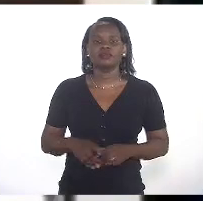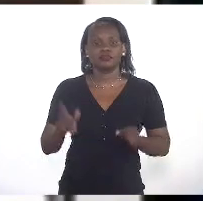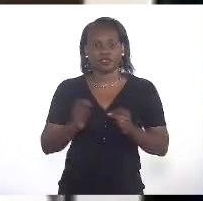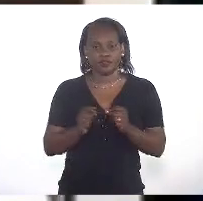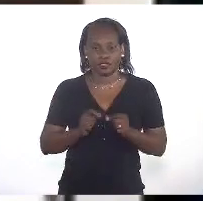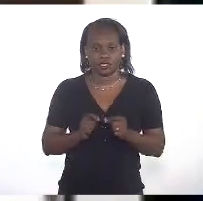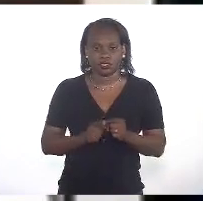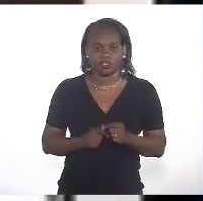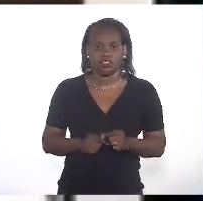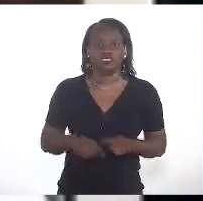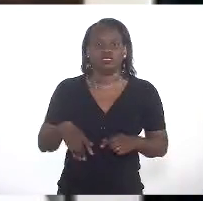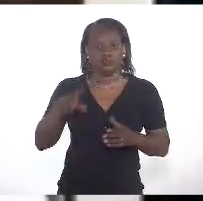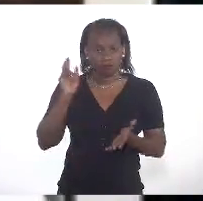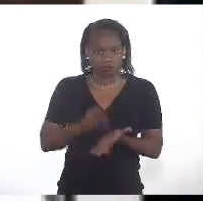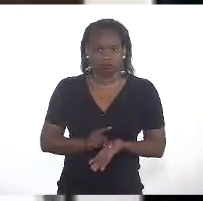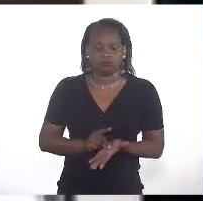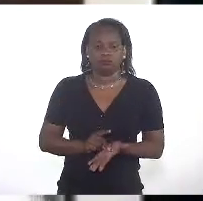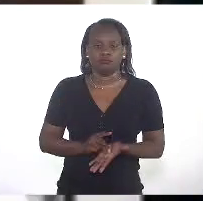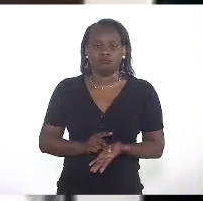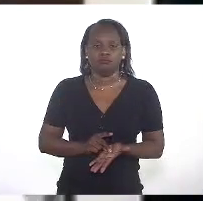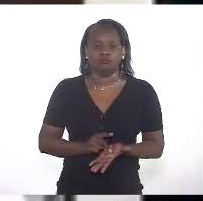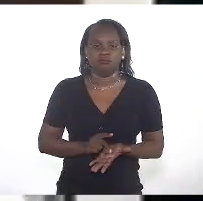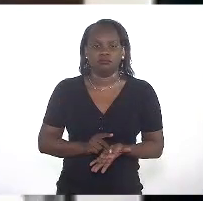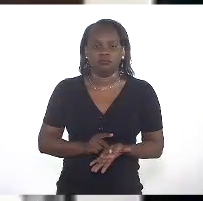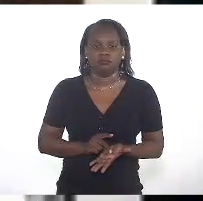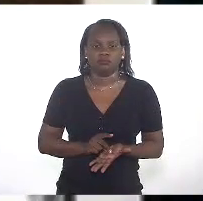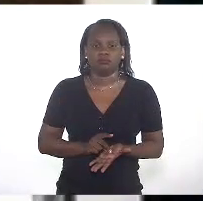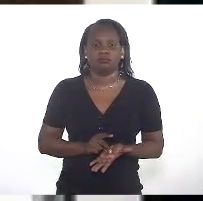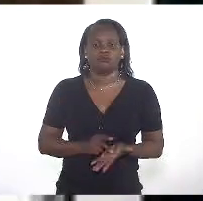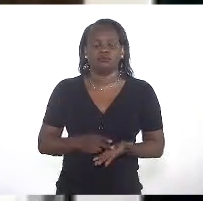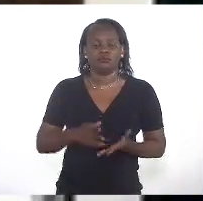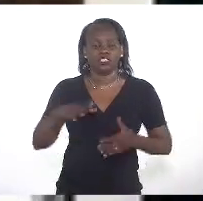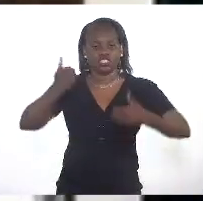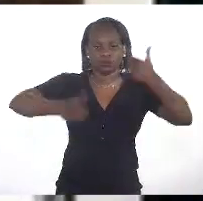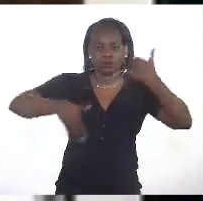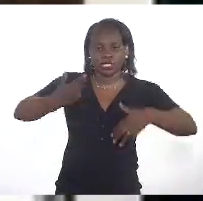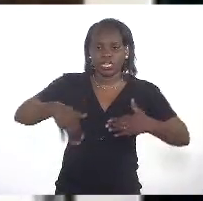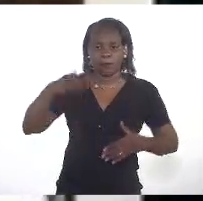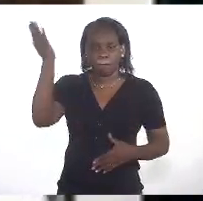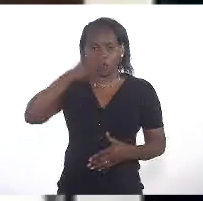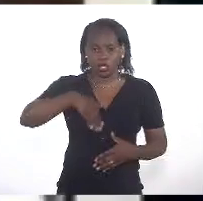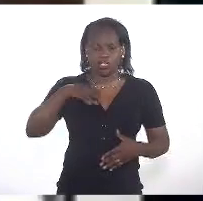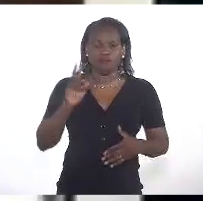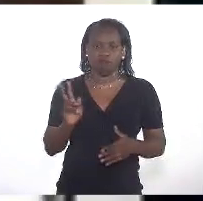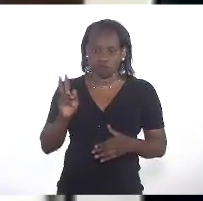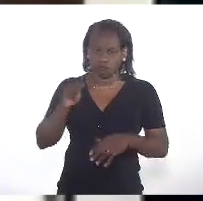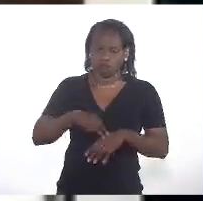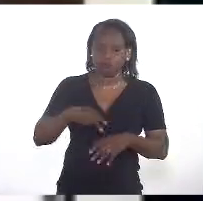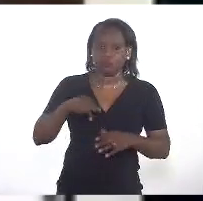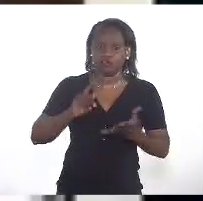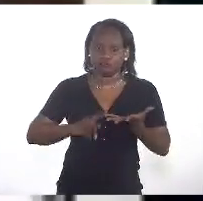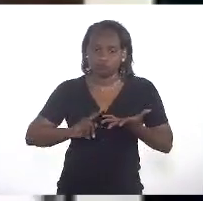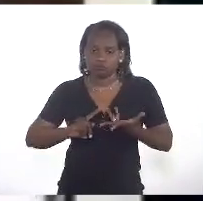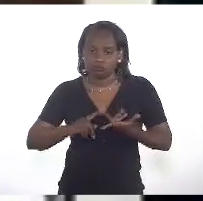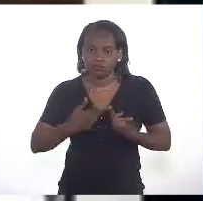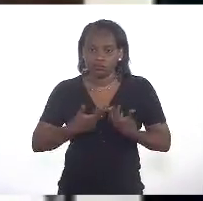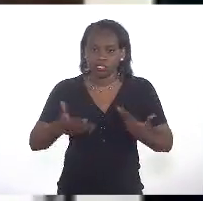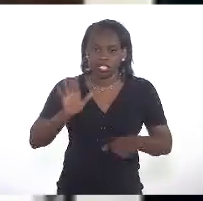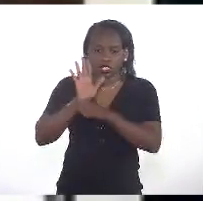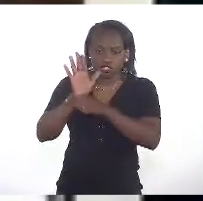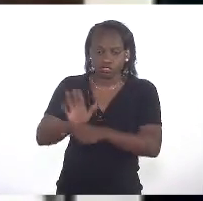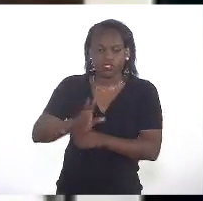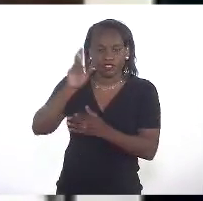fará realmente a colocação em prática de princípios norteadores